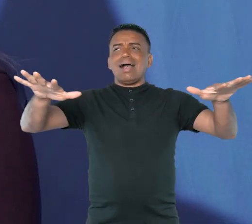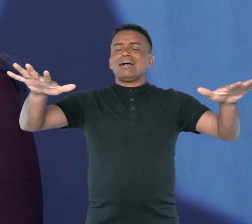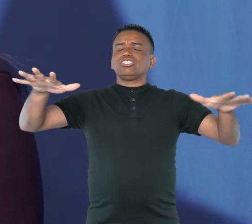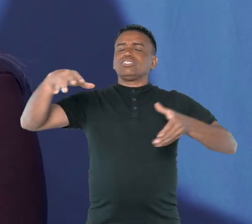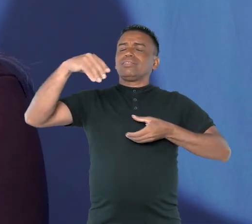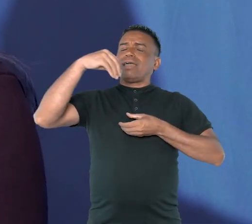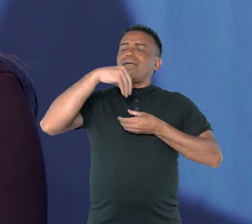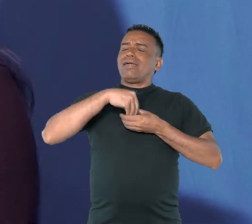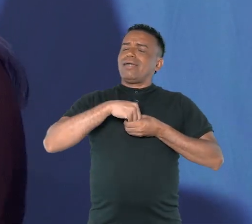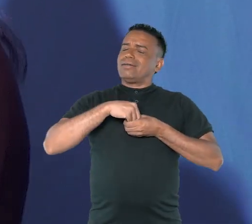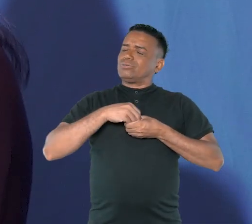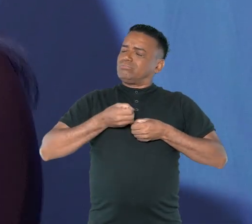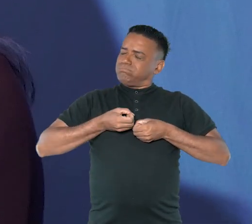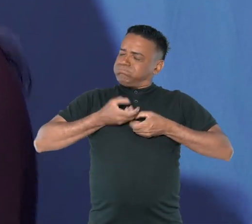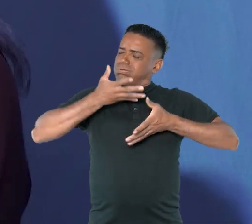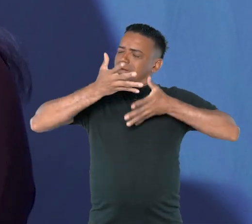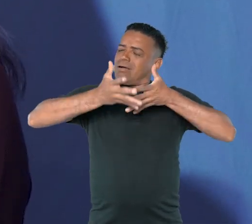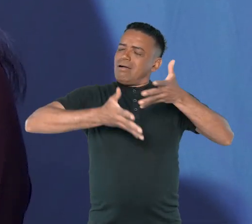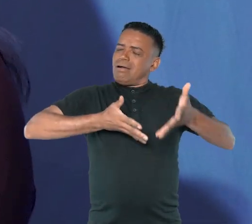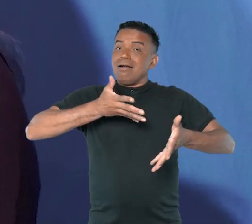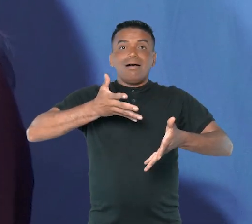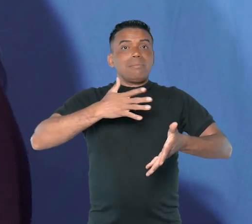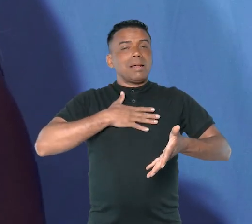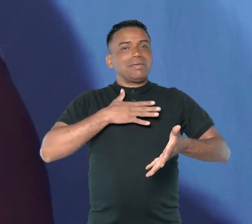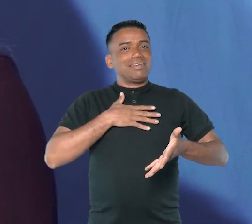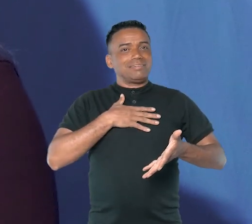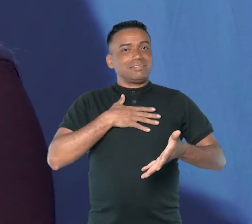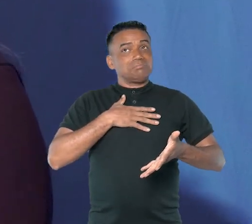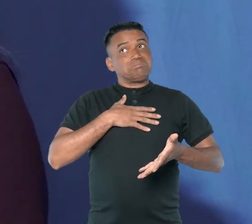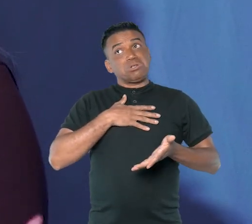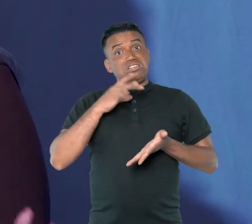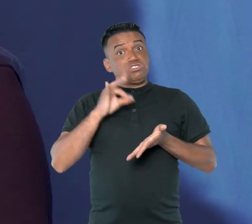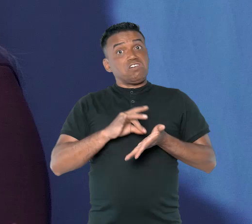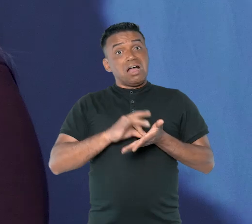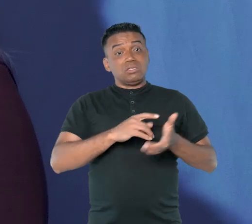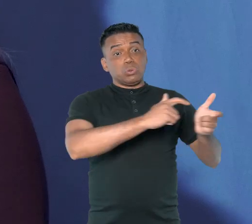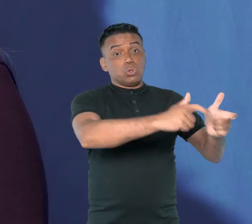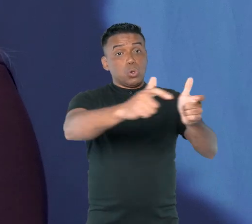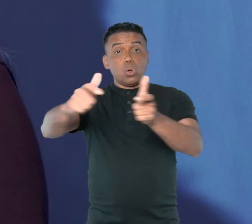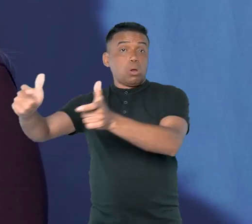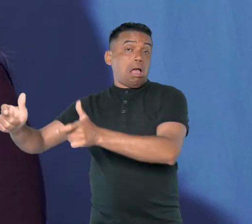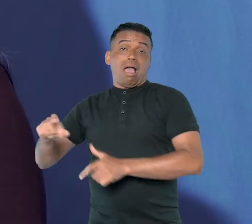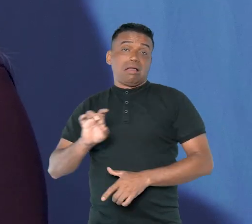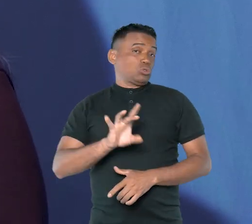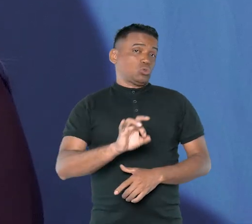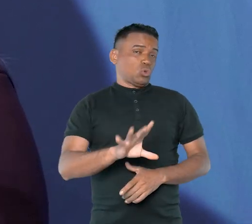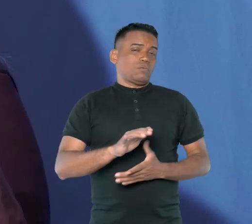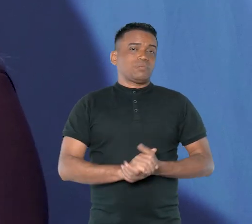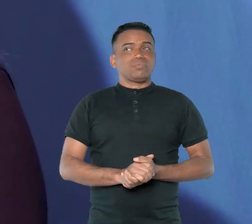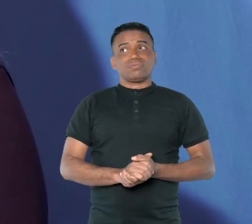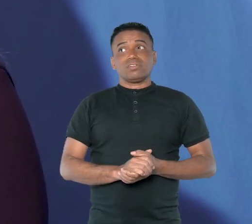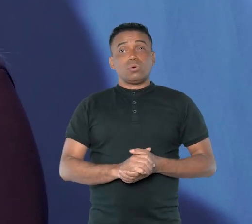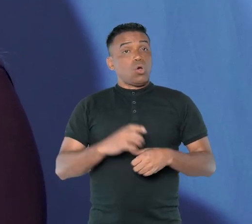elas criaram em mim, do que, de fato, com os lugares apenas em que eu estava. Né? Tanto que, quando a gente